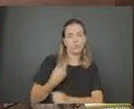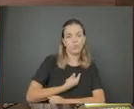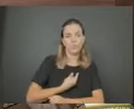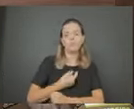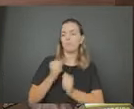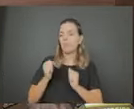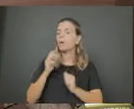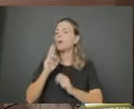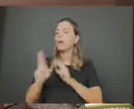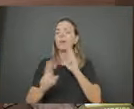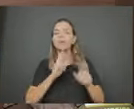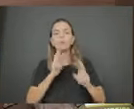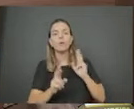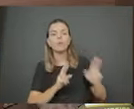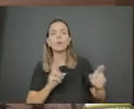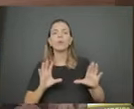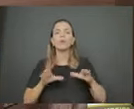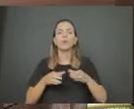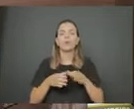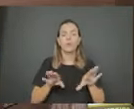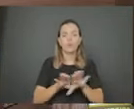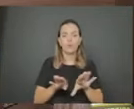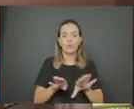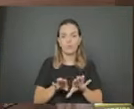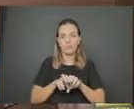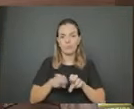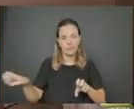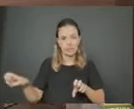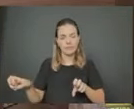questionamentos da mesa também. E nós